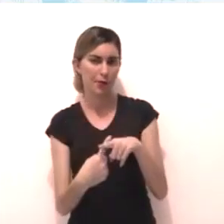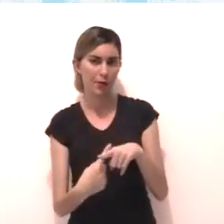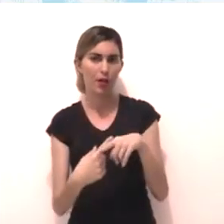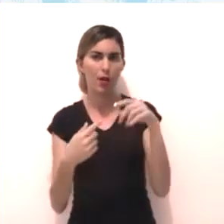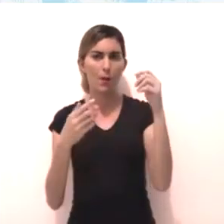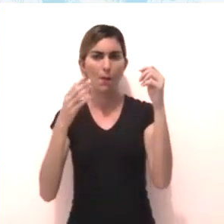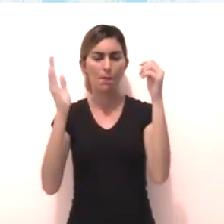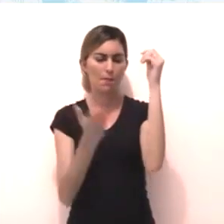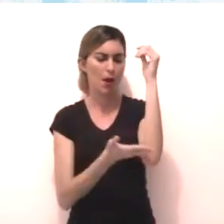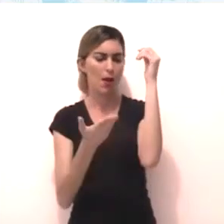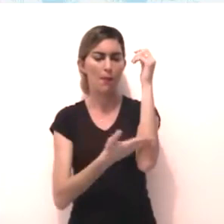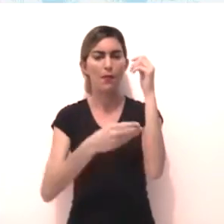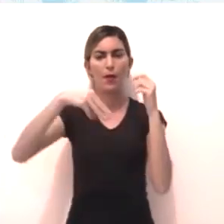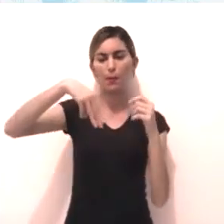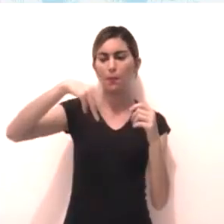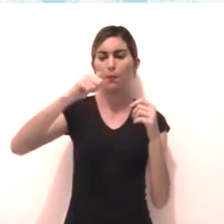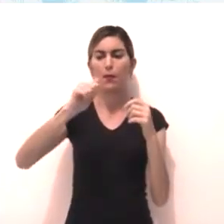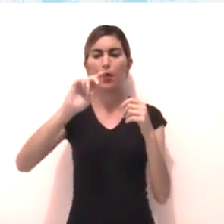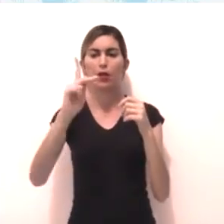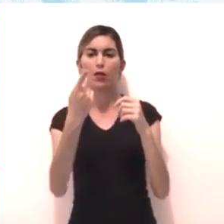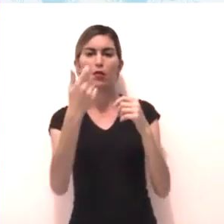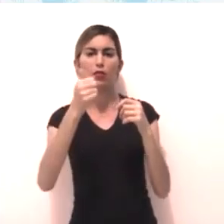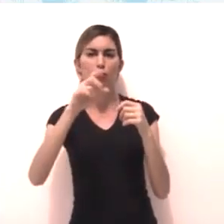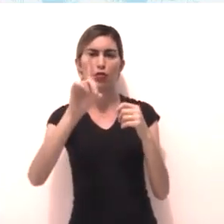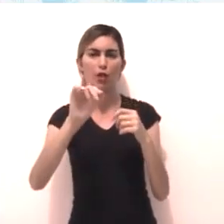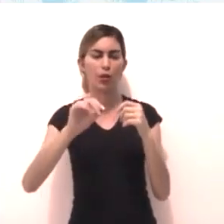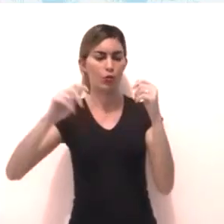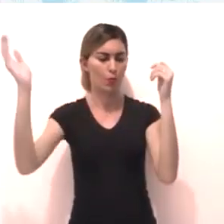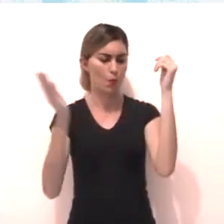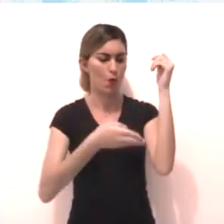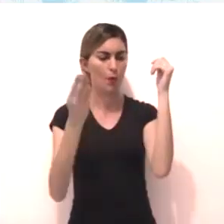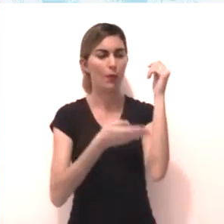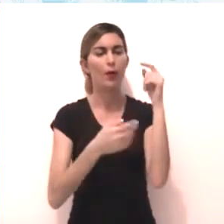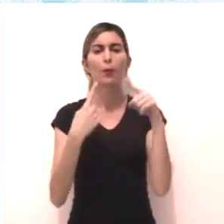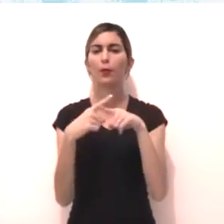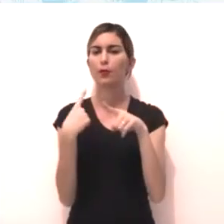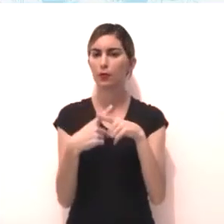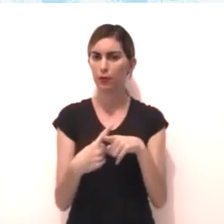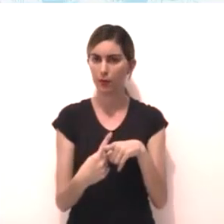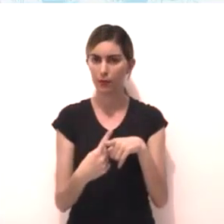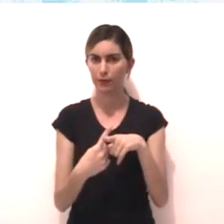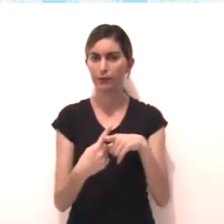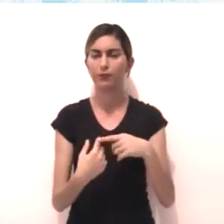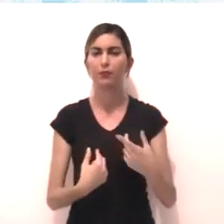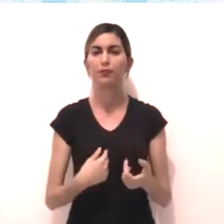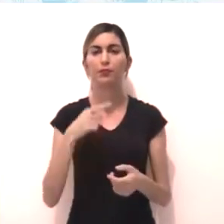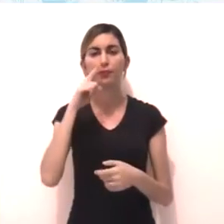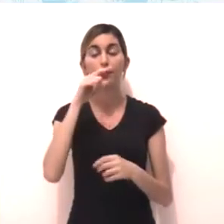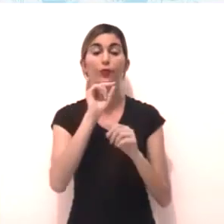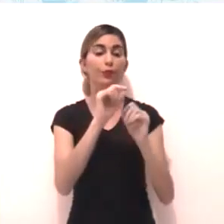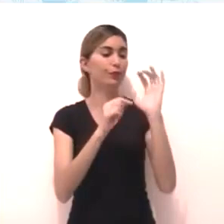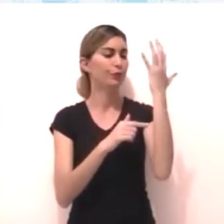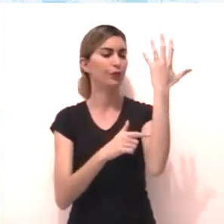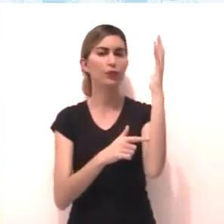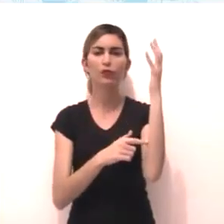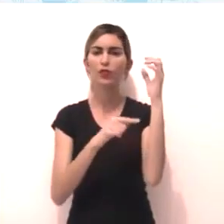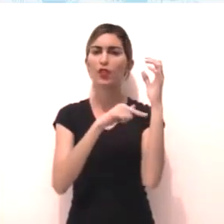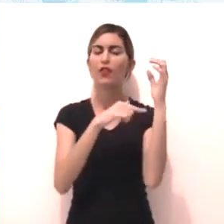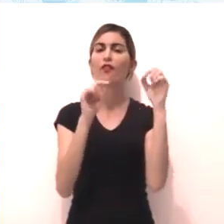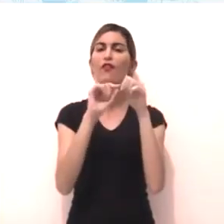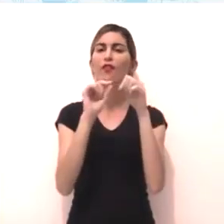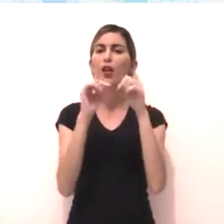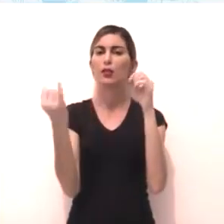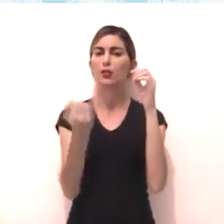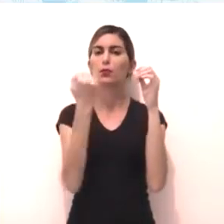o machado é mais perigoso que a foice da morte? Vamos pensar um pouco? O que a árvore faz de